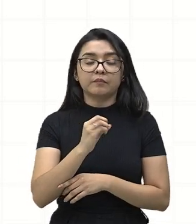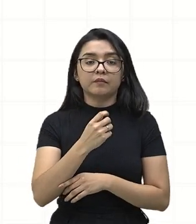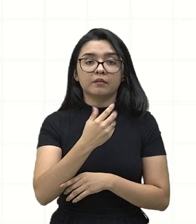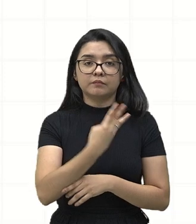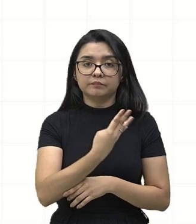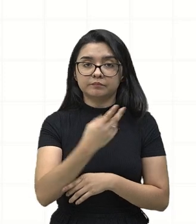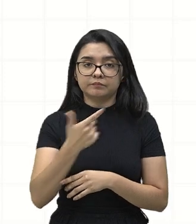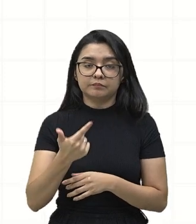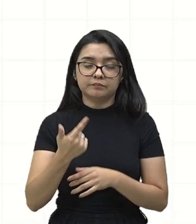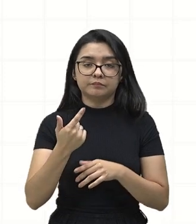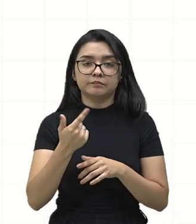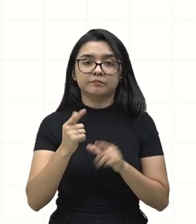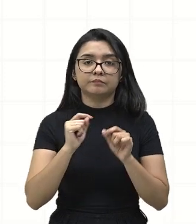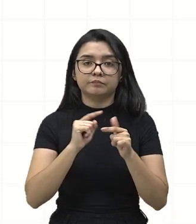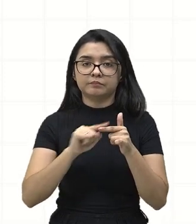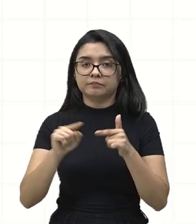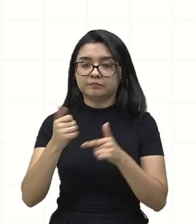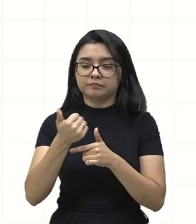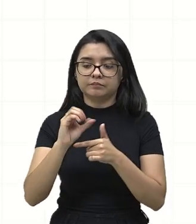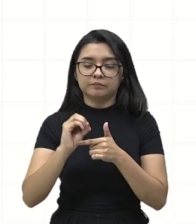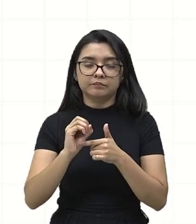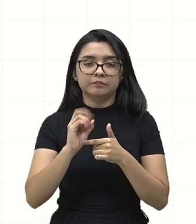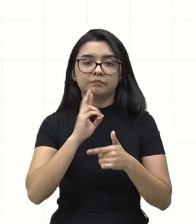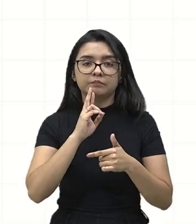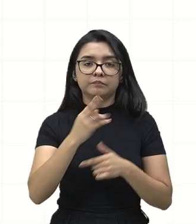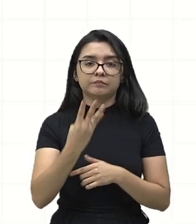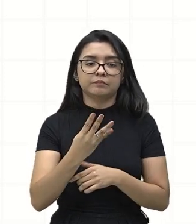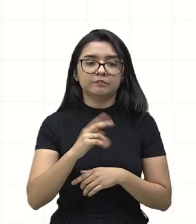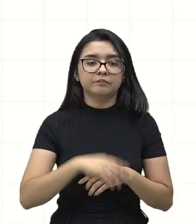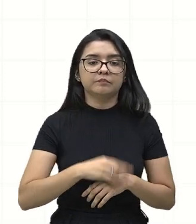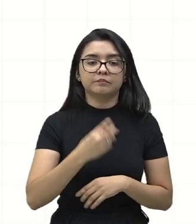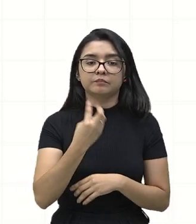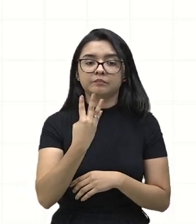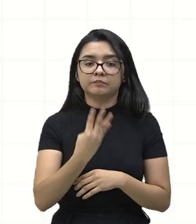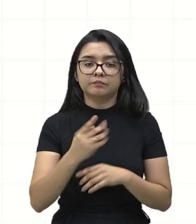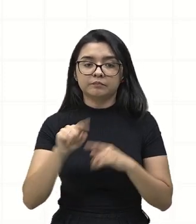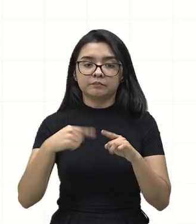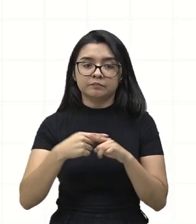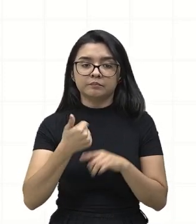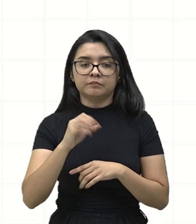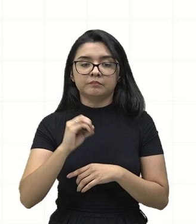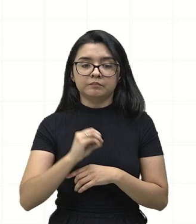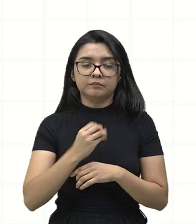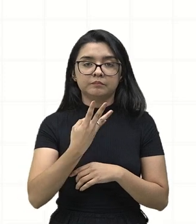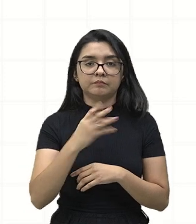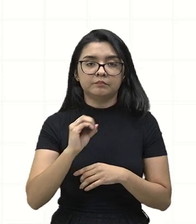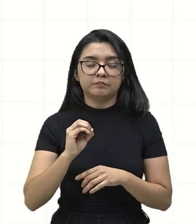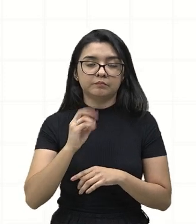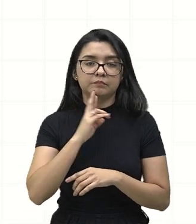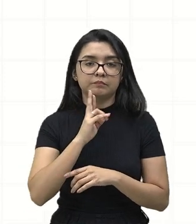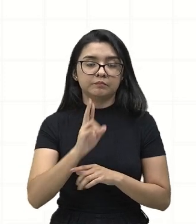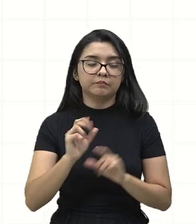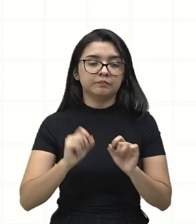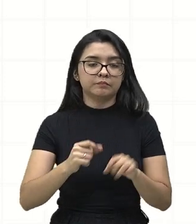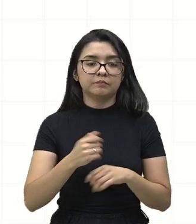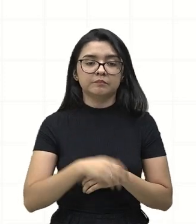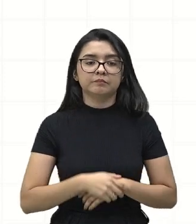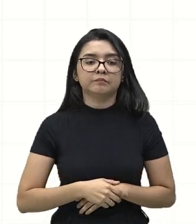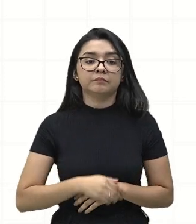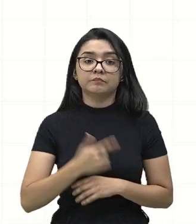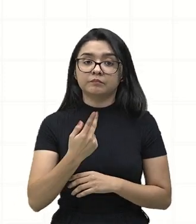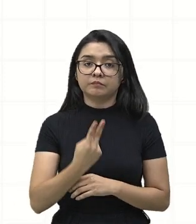42 por 10, 4. 4 vezes 10, 40. Para 42 falta 2. E agora a gente baixa o